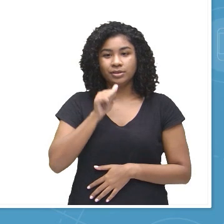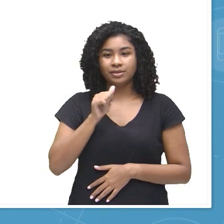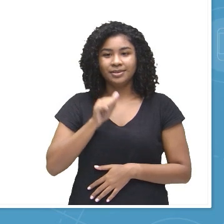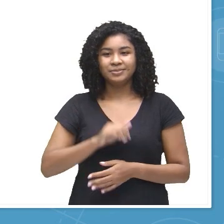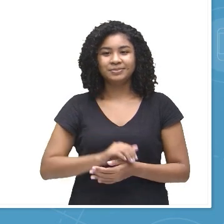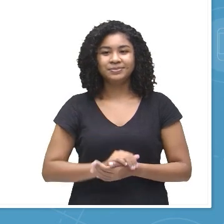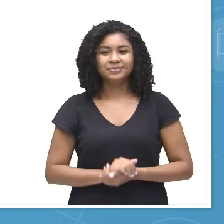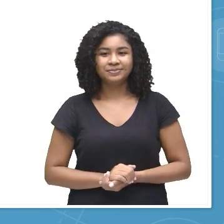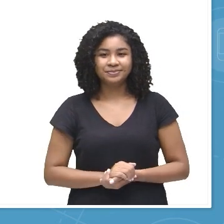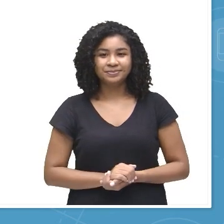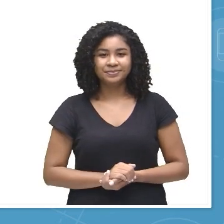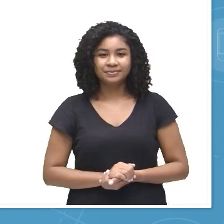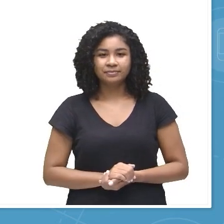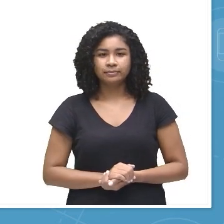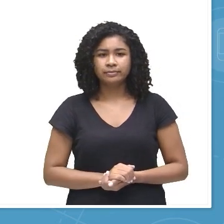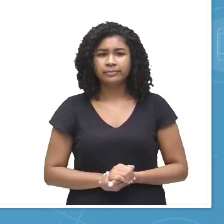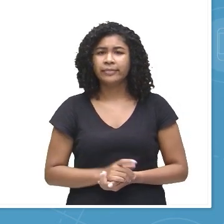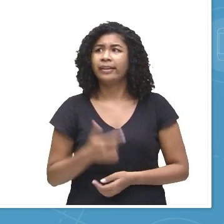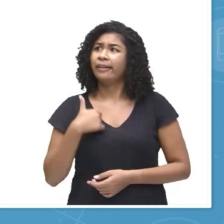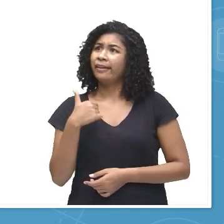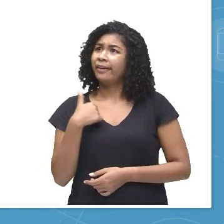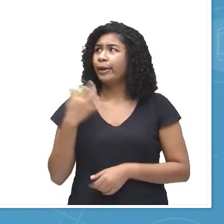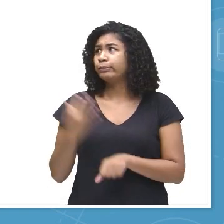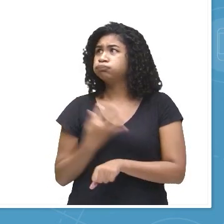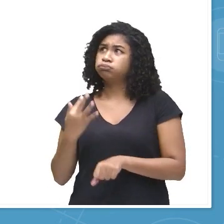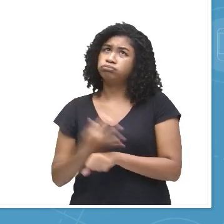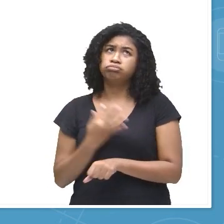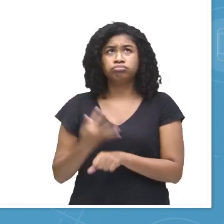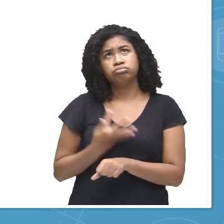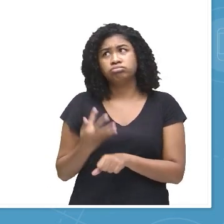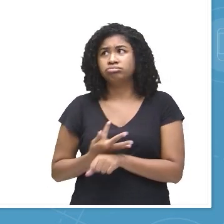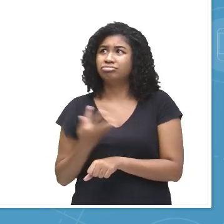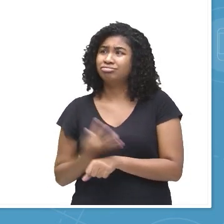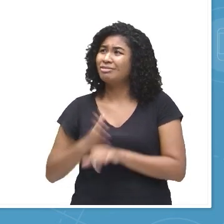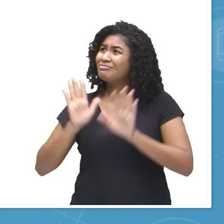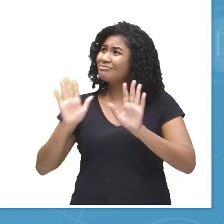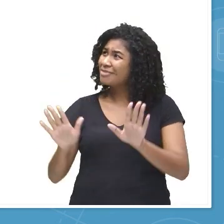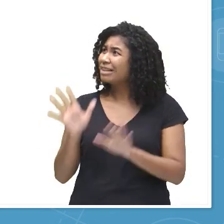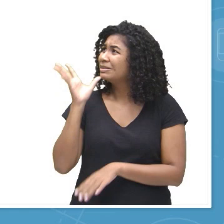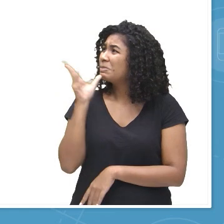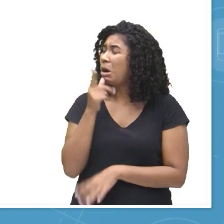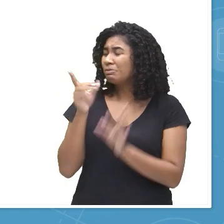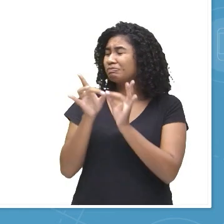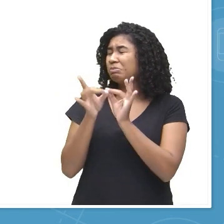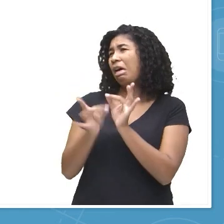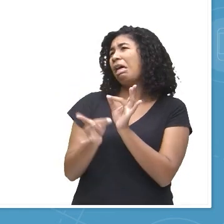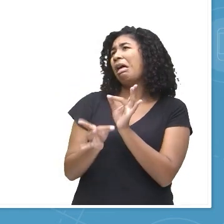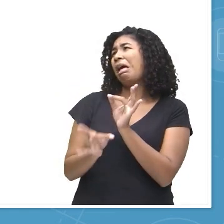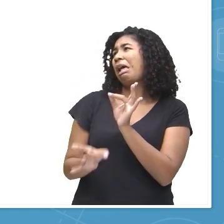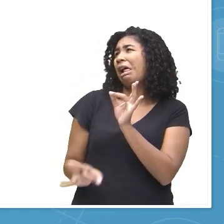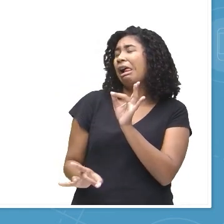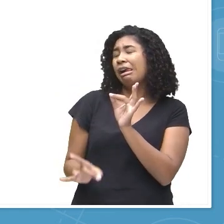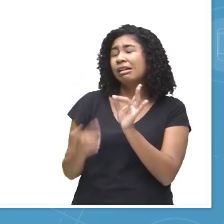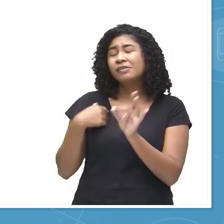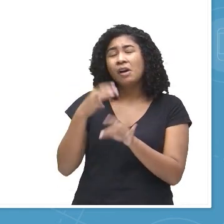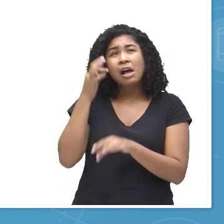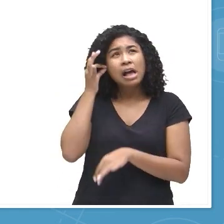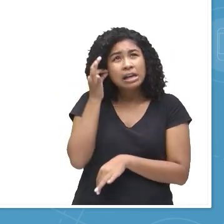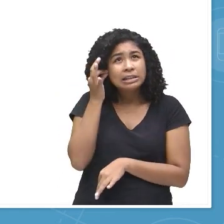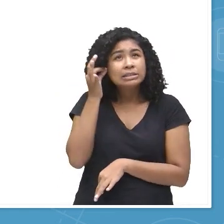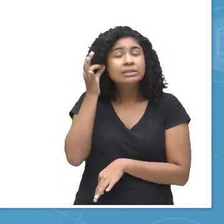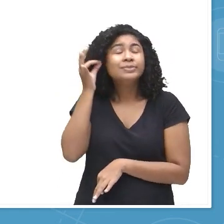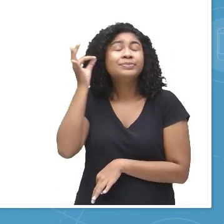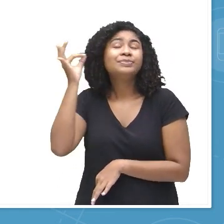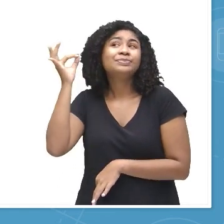eu tendo que aguentar, fingindo que ouço. O pior, dessa vez está demorando, tá bom. Vou dar uma afastadinha nos fones para ver